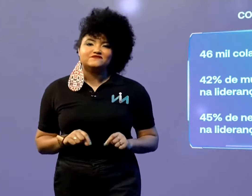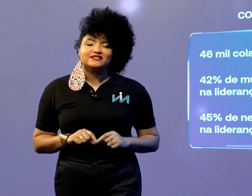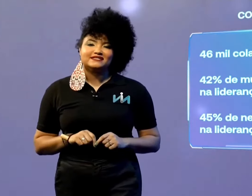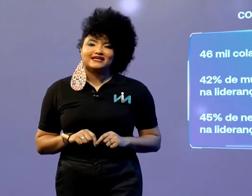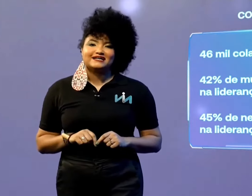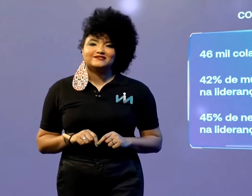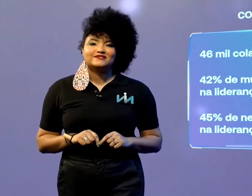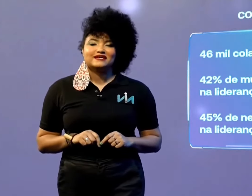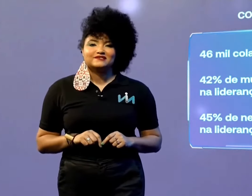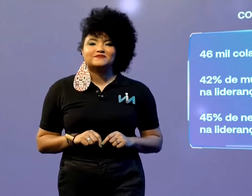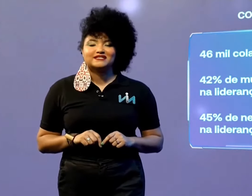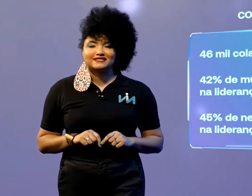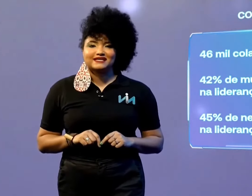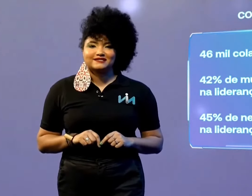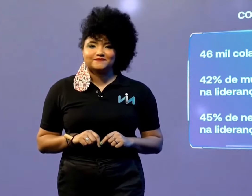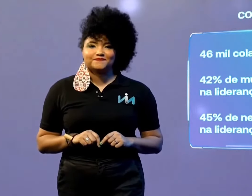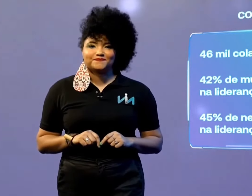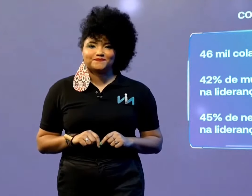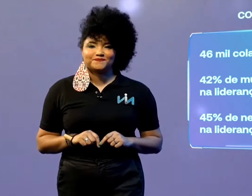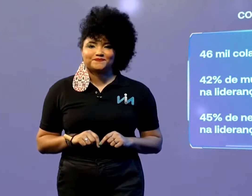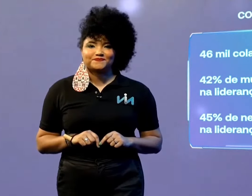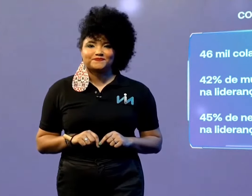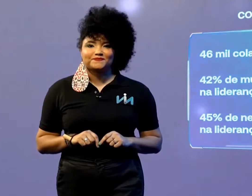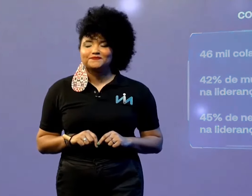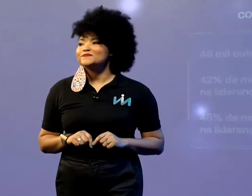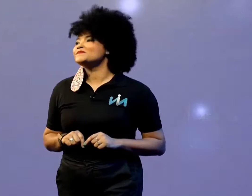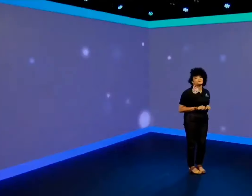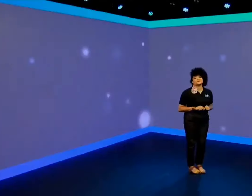da diversidade do censo brasileiro.